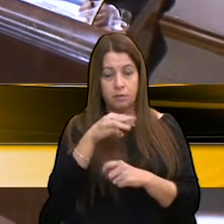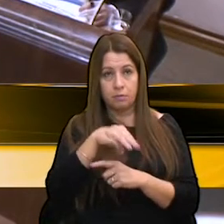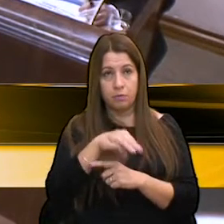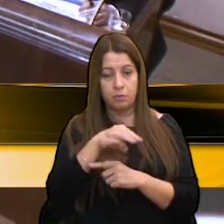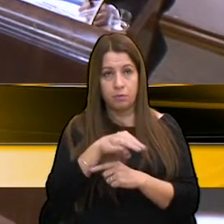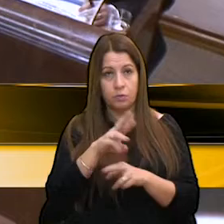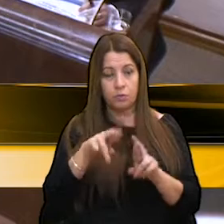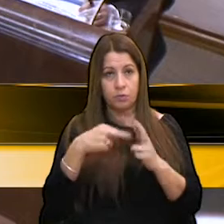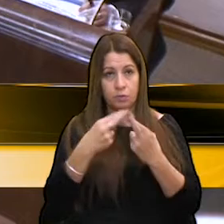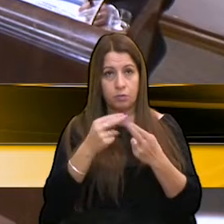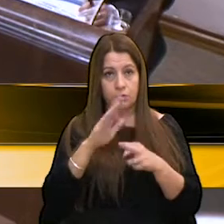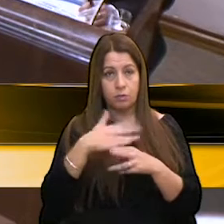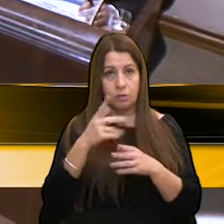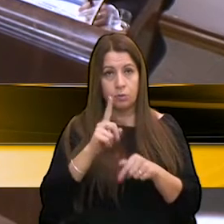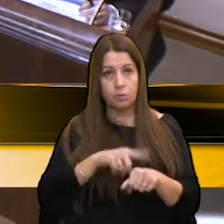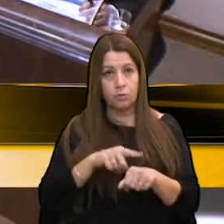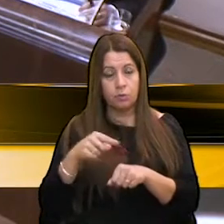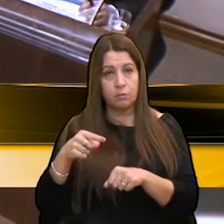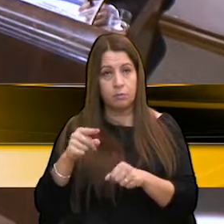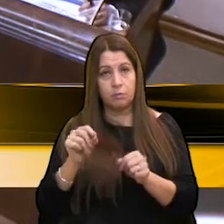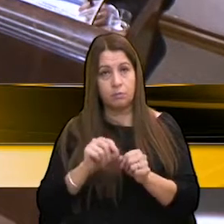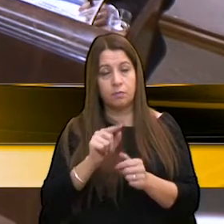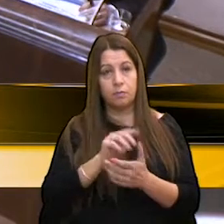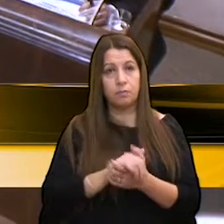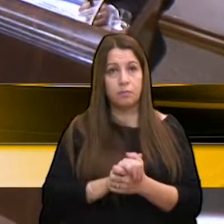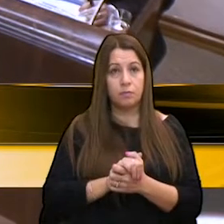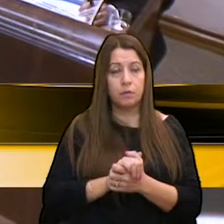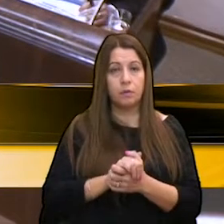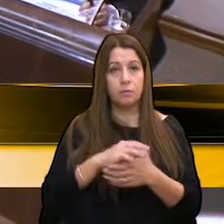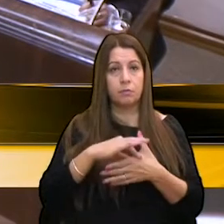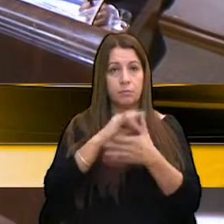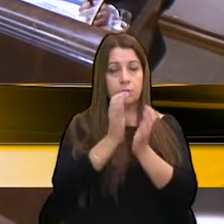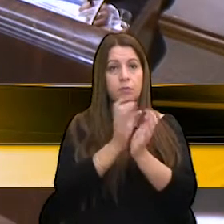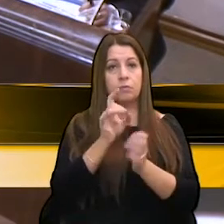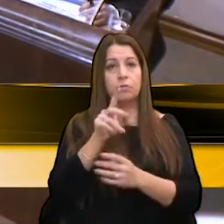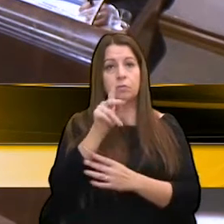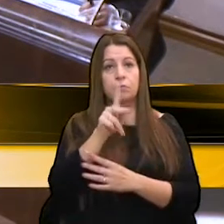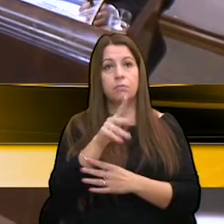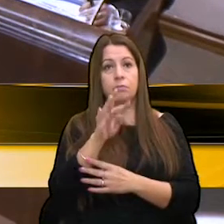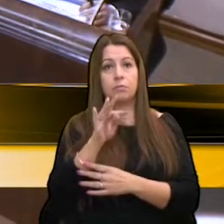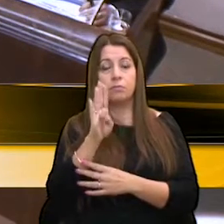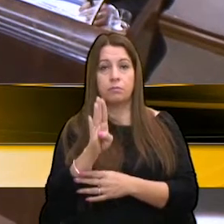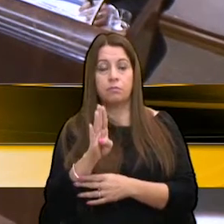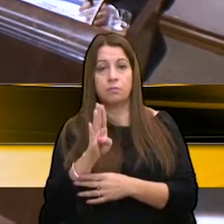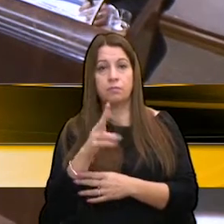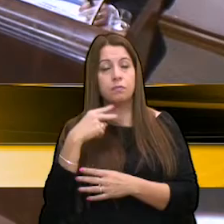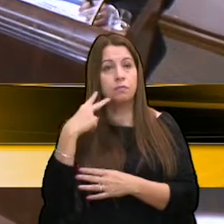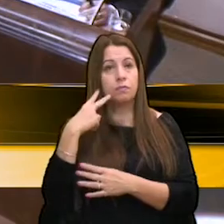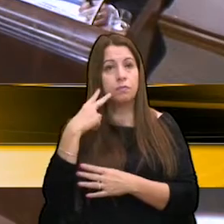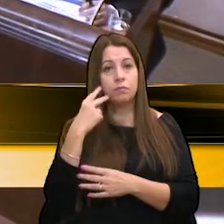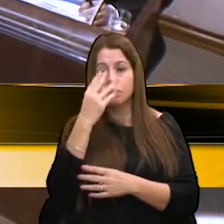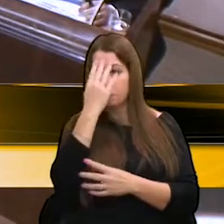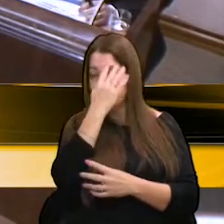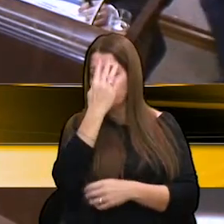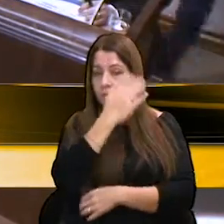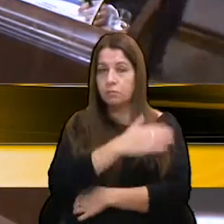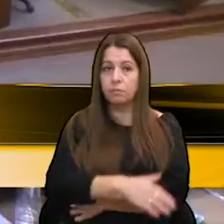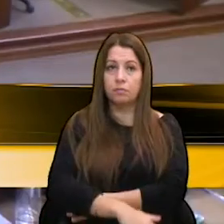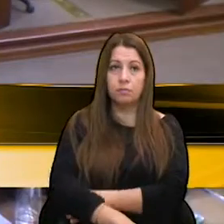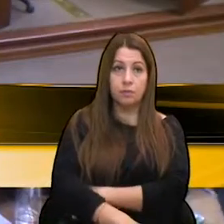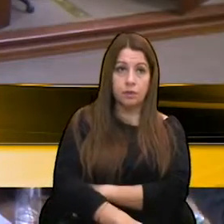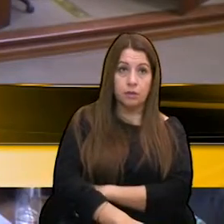minutos de sessão, além do tempo que está sendo marcado. Uma declaração lida da bancada do PTB, com a palavra o vereador Adiló de